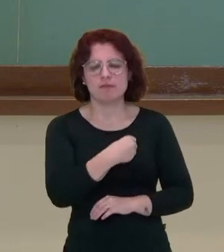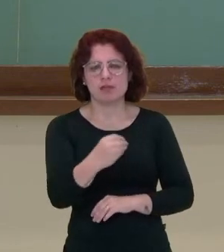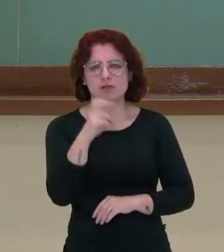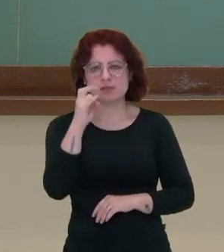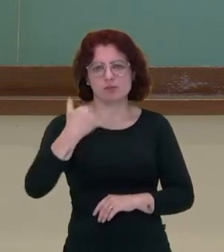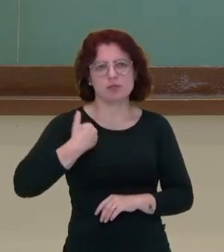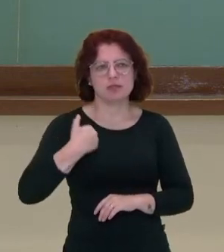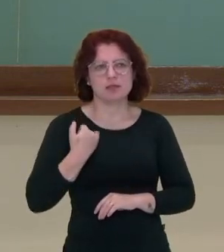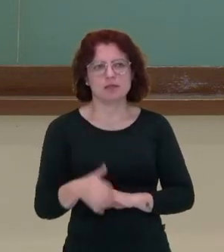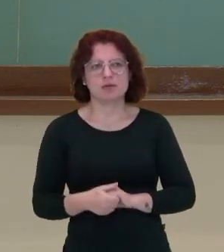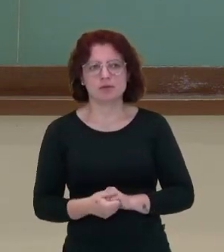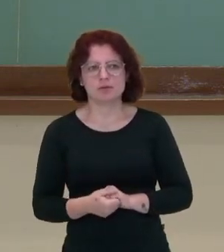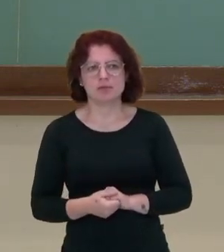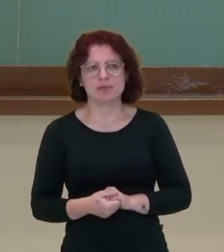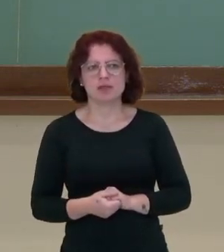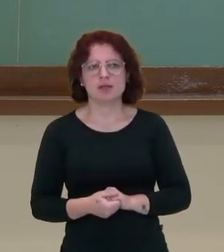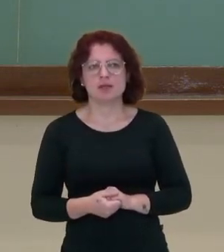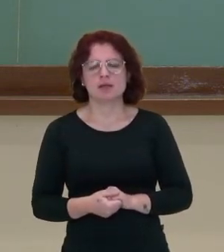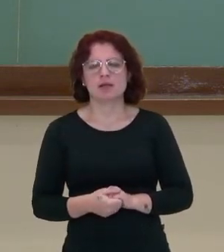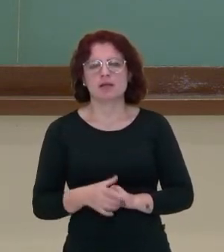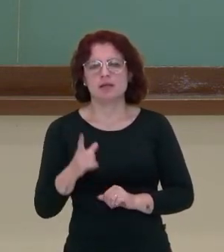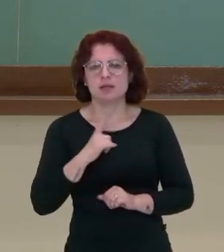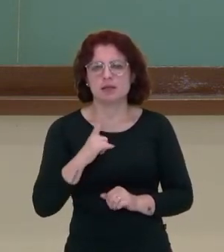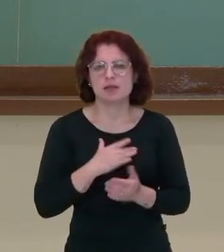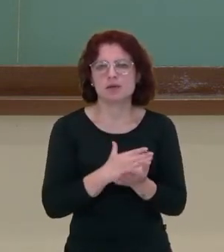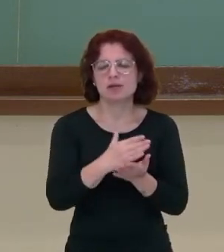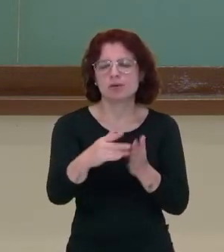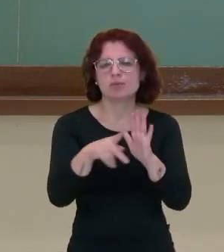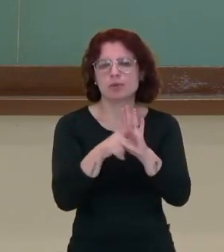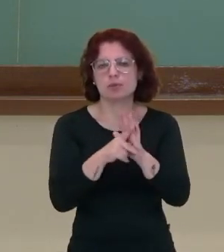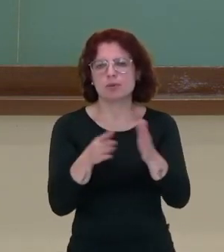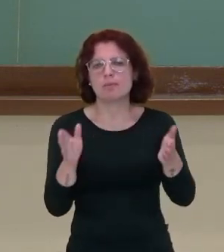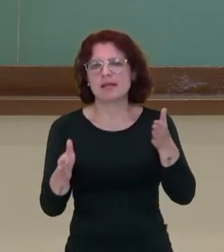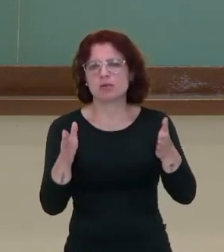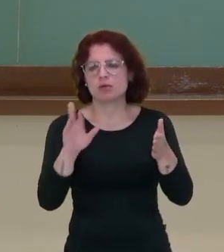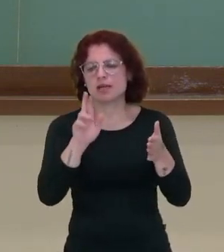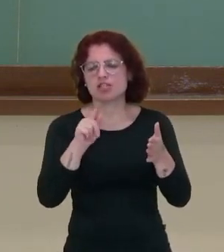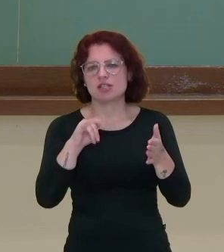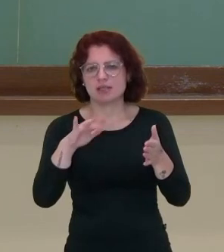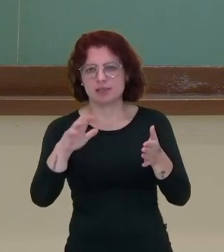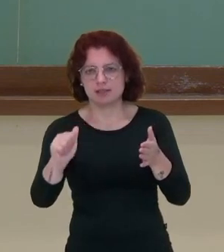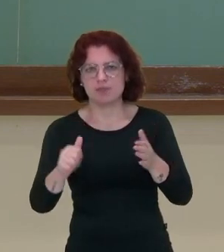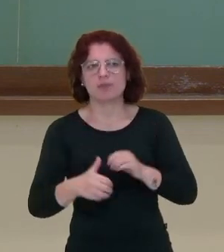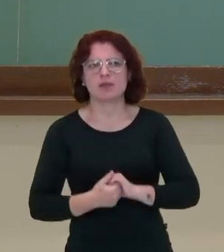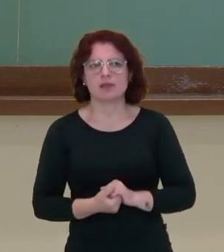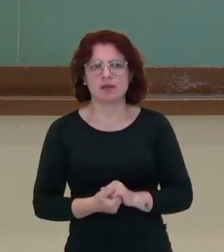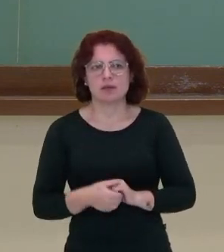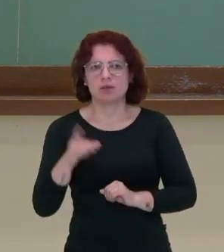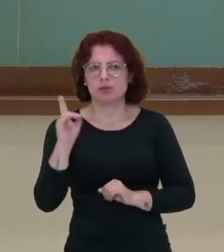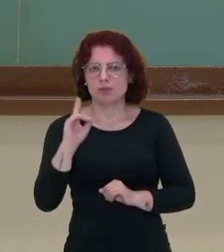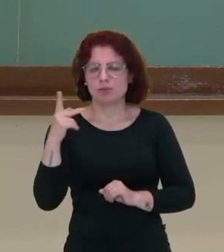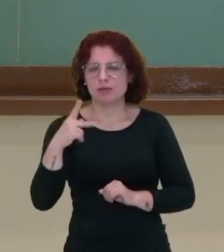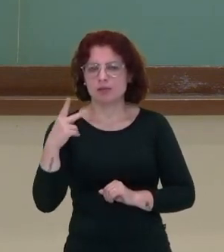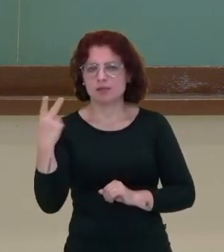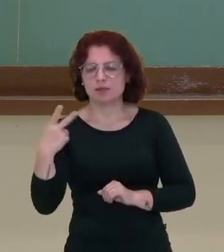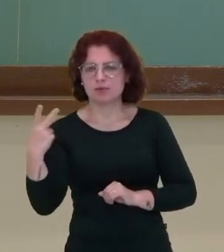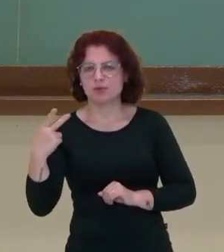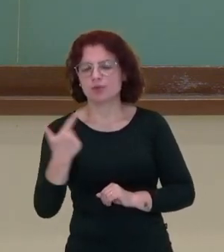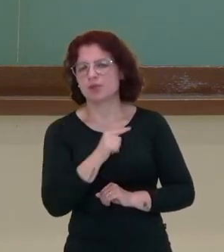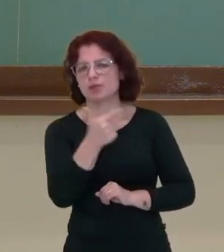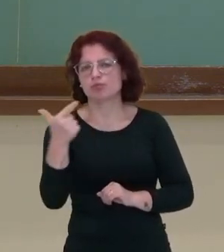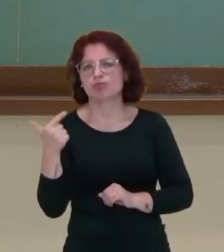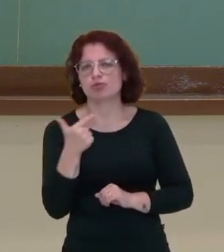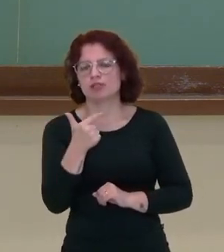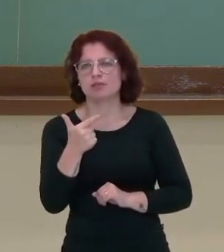anos de idade, inaugurando assim o período da regência no Brasil, uma vez que Dom Pedro II não tinha